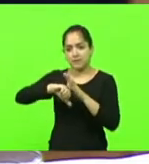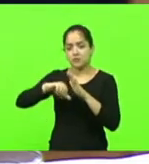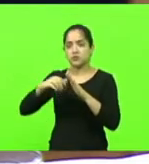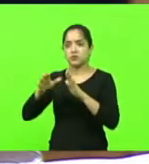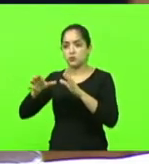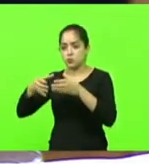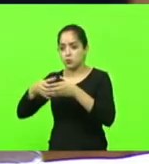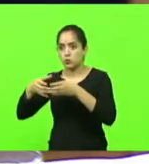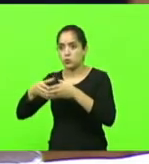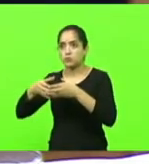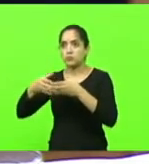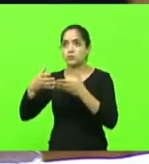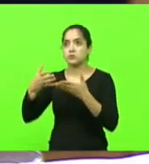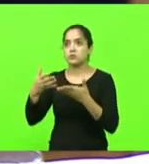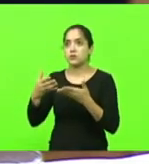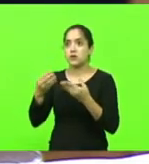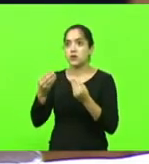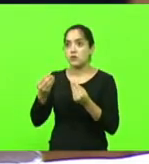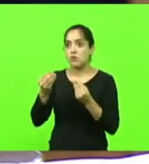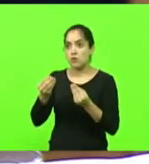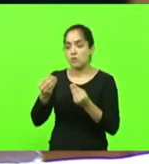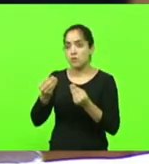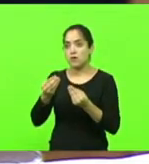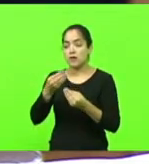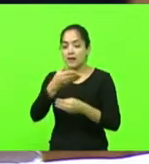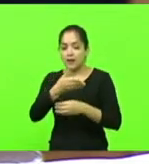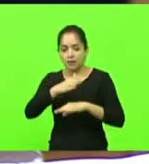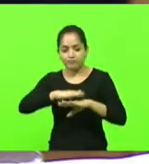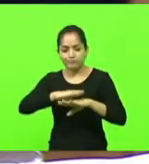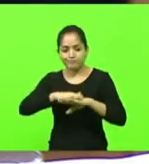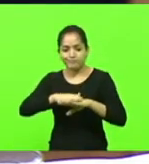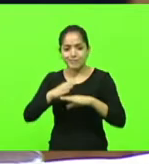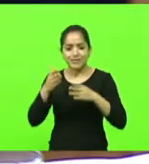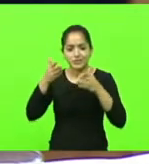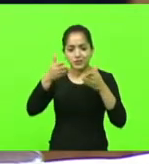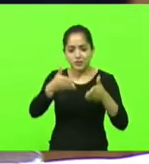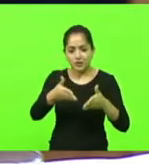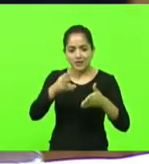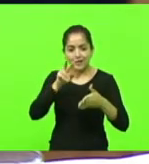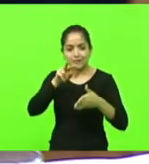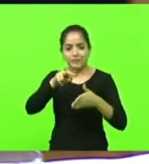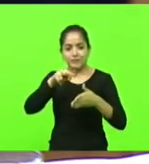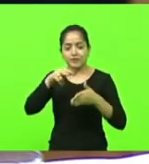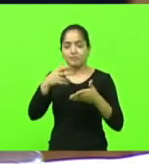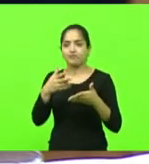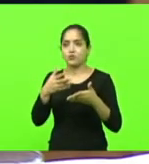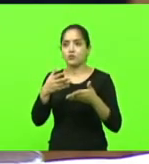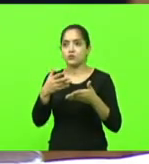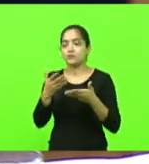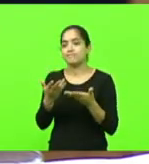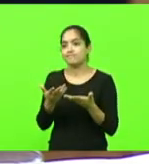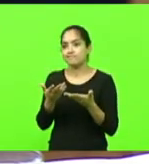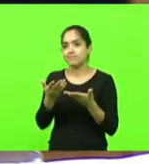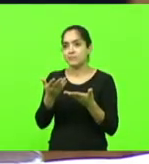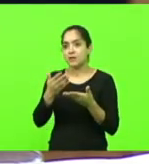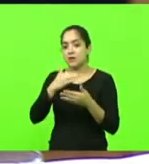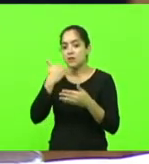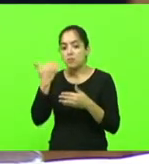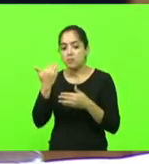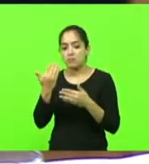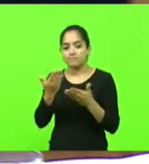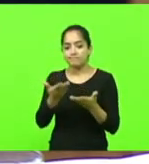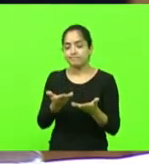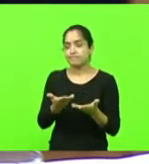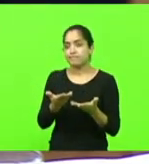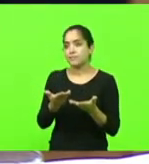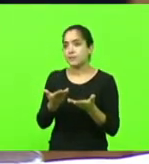impacto psicológico que é o homem do campo chegar lá e ver o seu animal morto. Sabe, então a gente vê cada coisa,